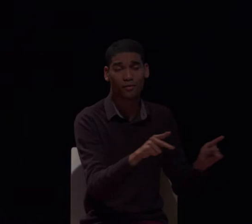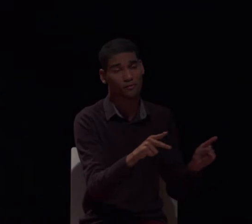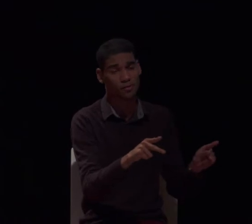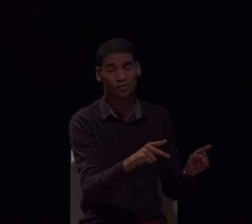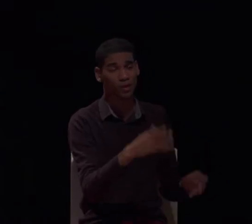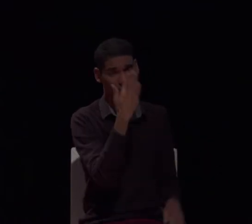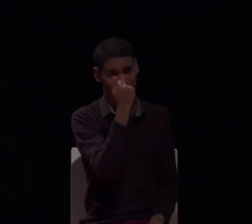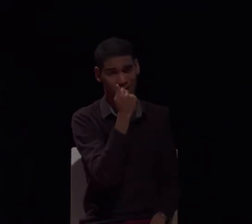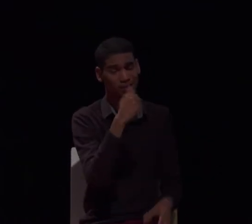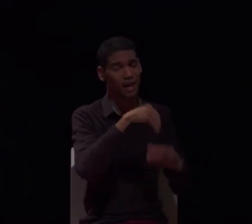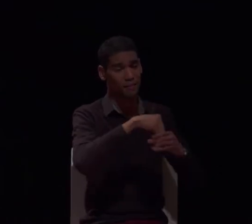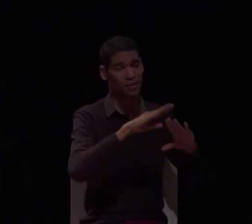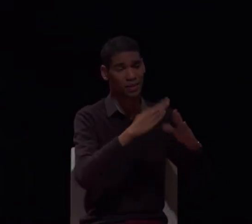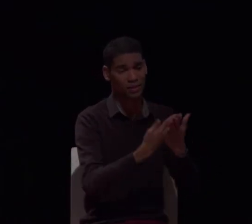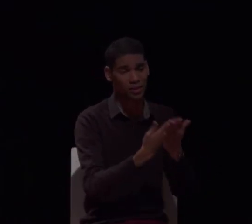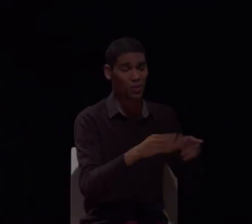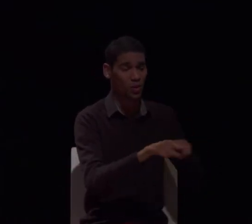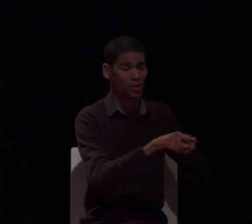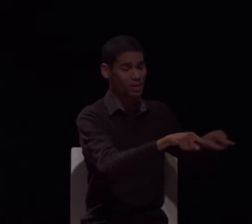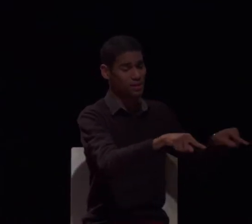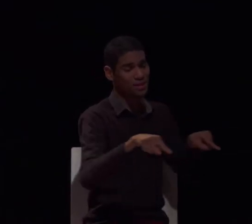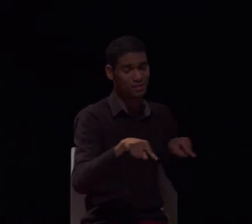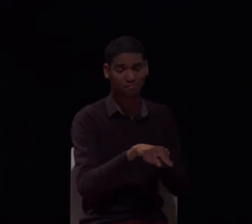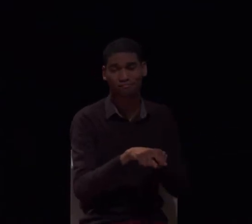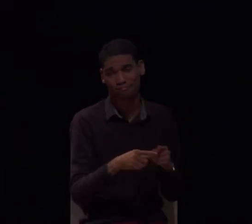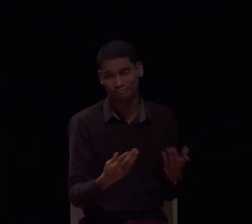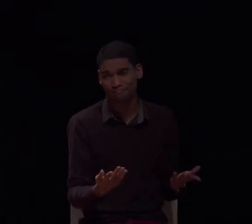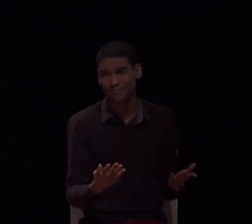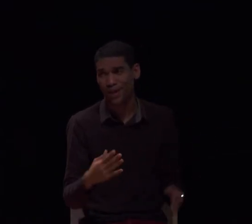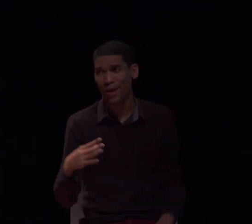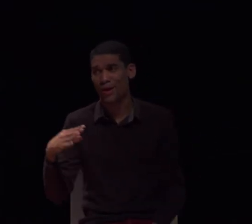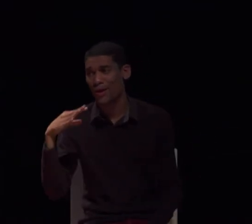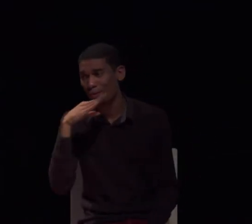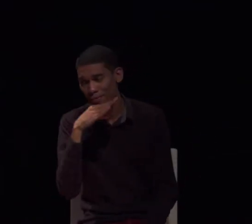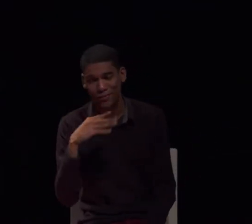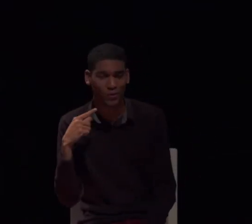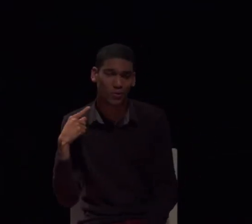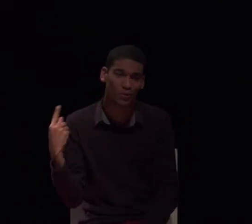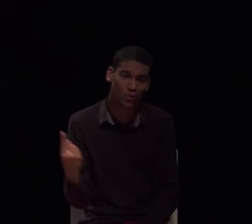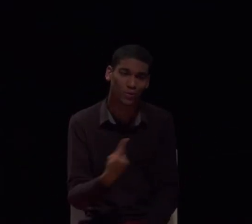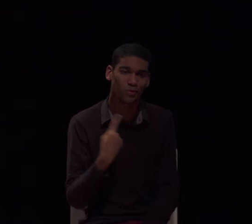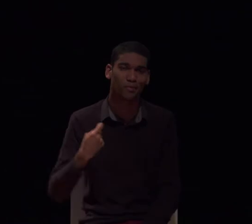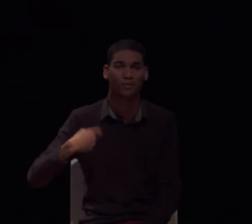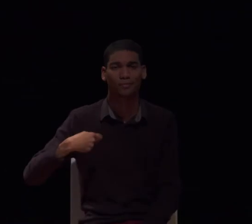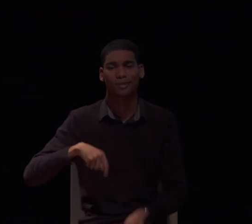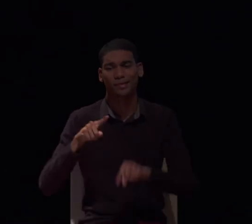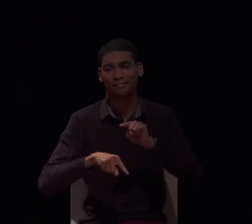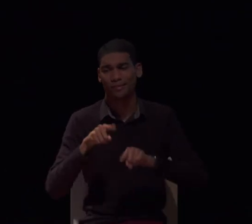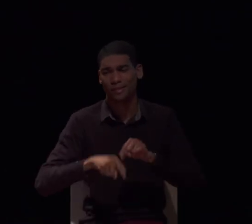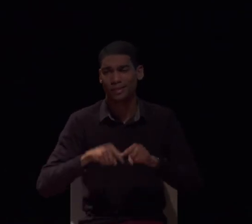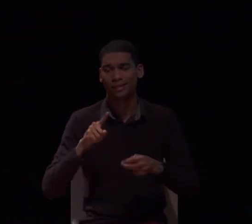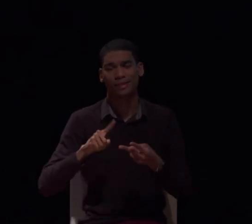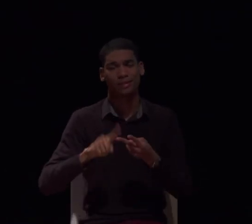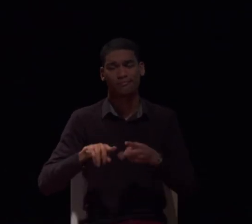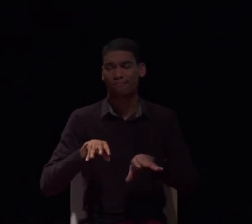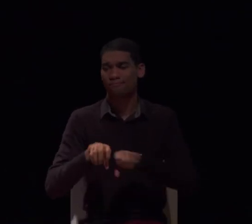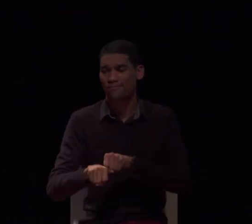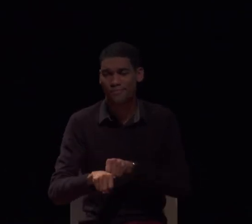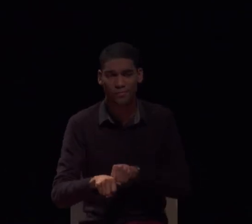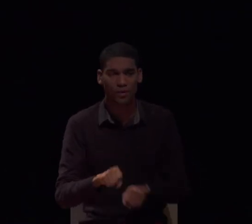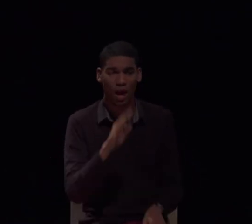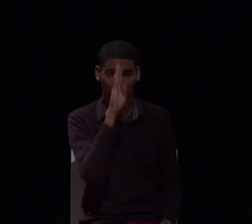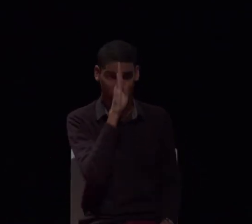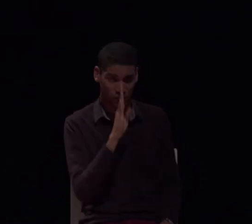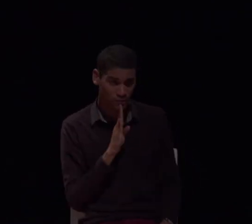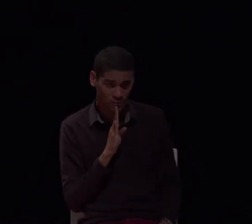escola e nas salas de aula também porque é óbvio que todo mundo precisa de material precisa de formação e nada é de